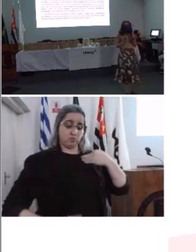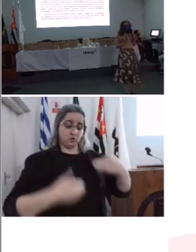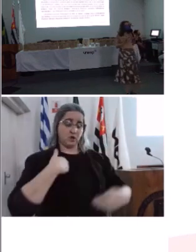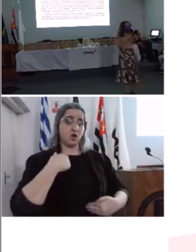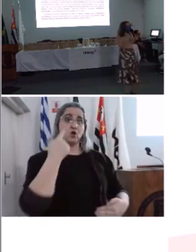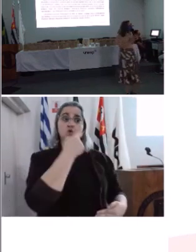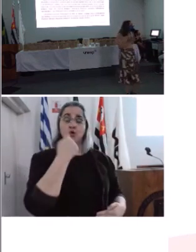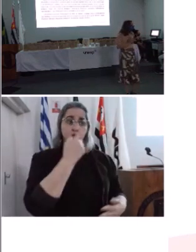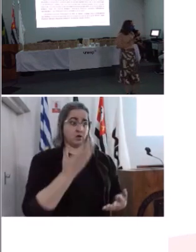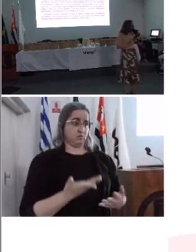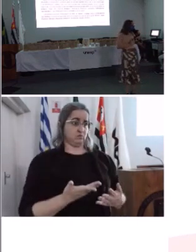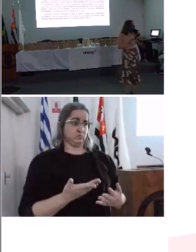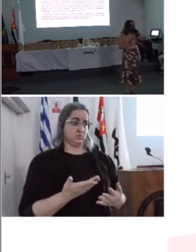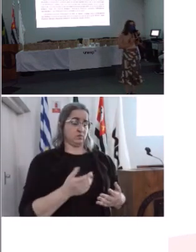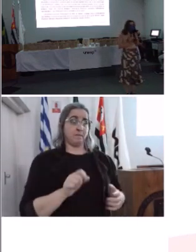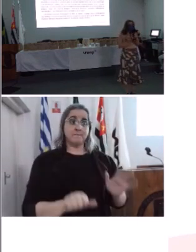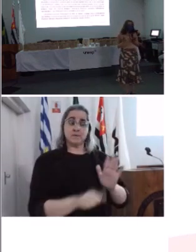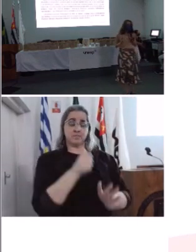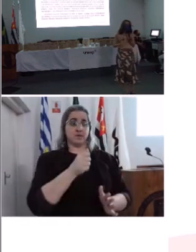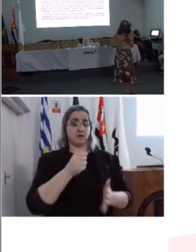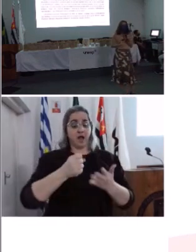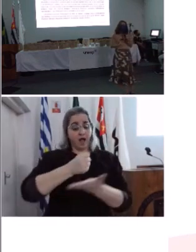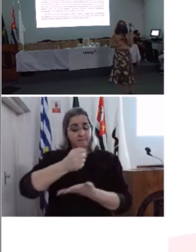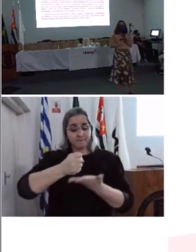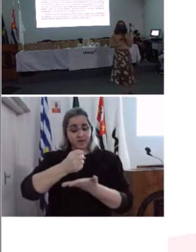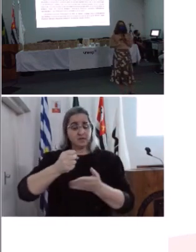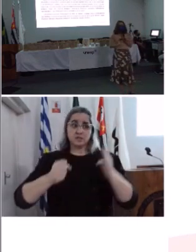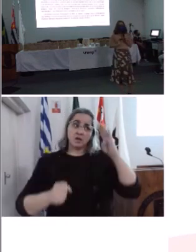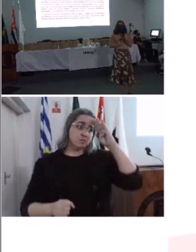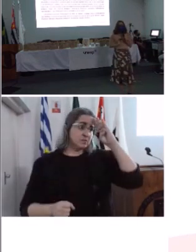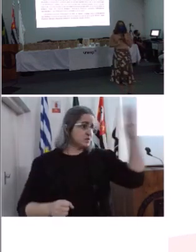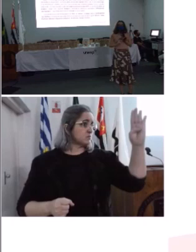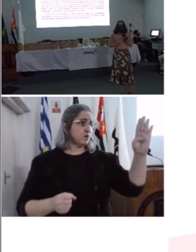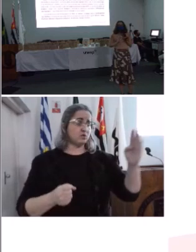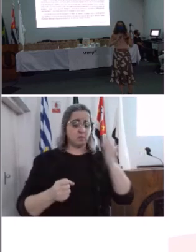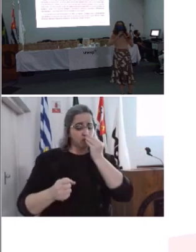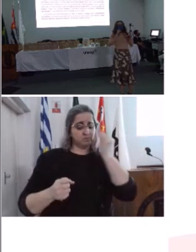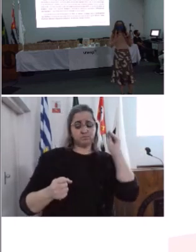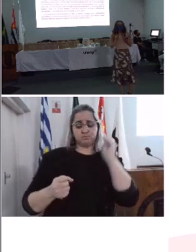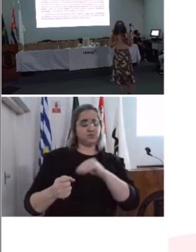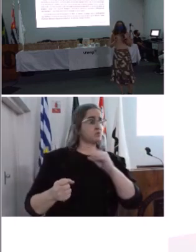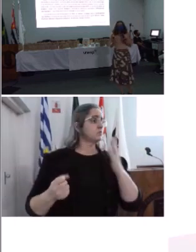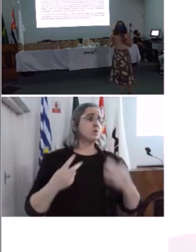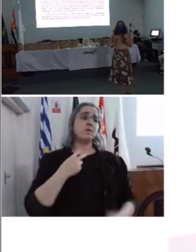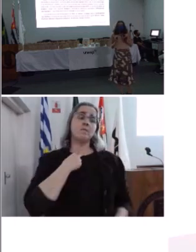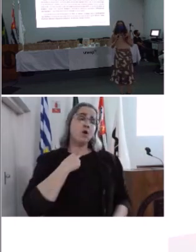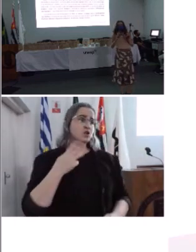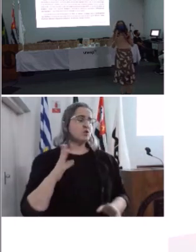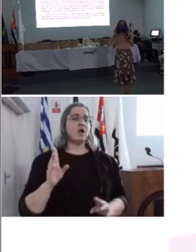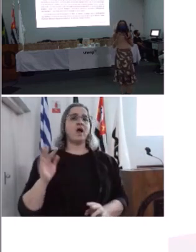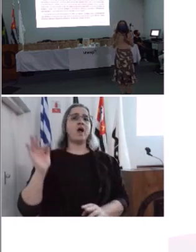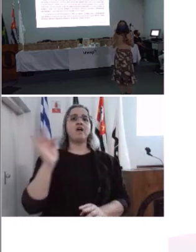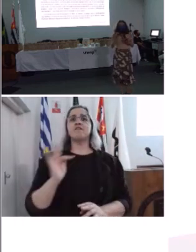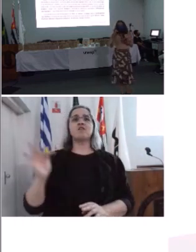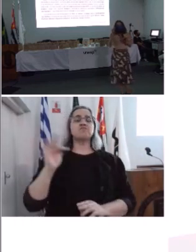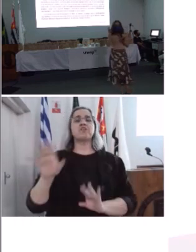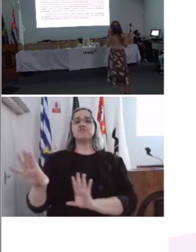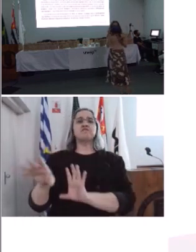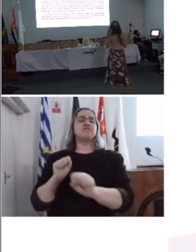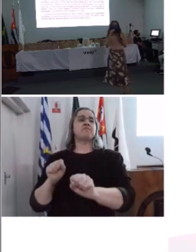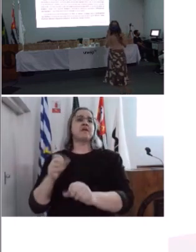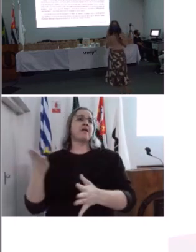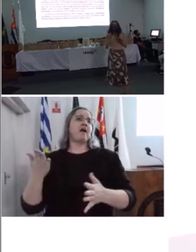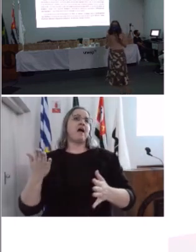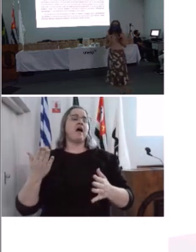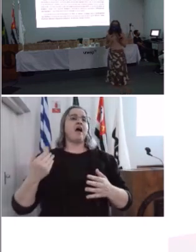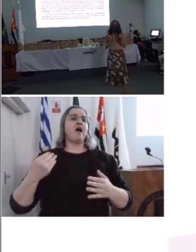como eliminar a parte básica. As básicas são fundamentais. Né? Não é só fazer uma graduação e achar, poxa vida, anatomia